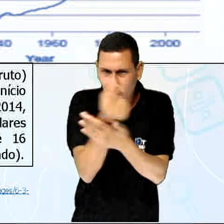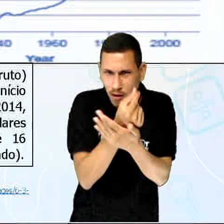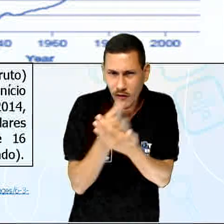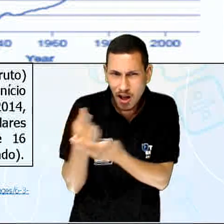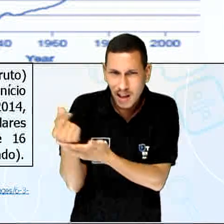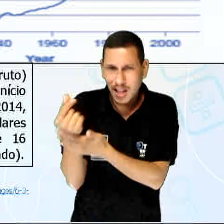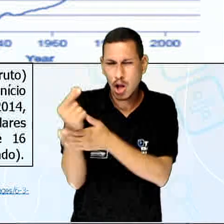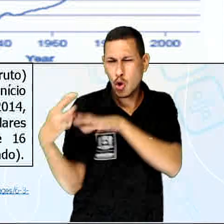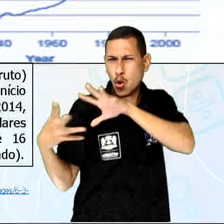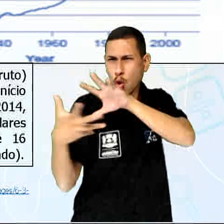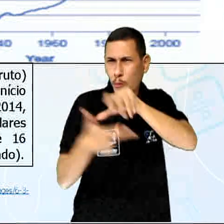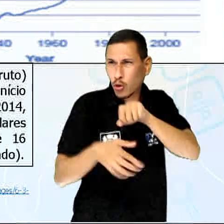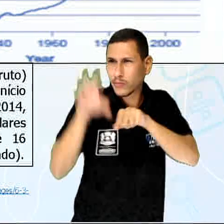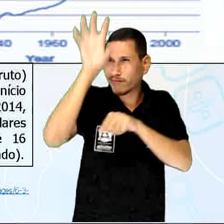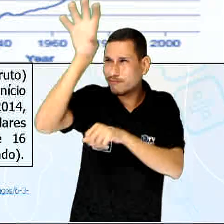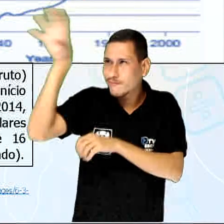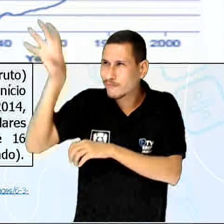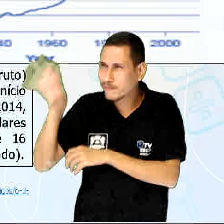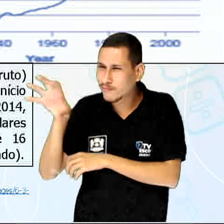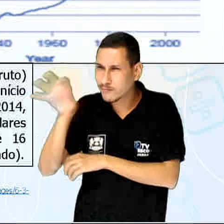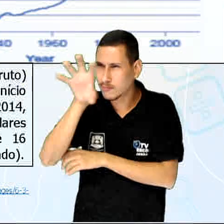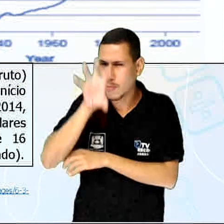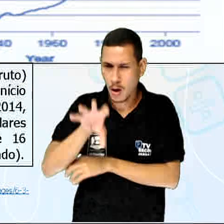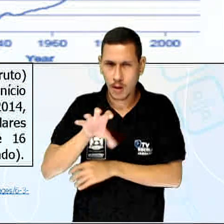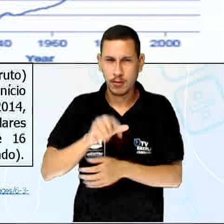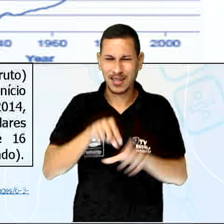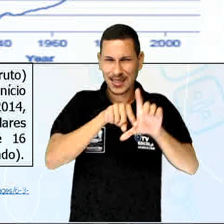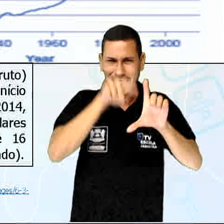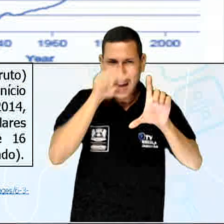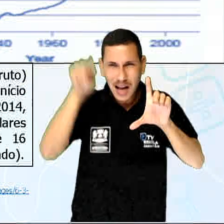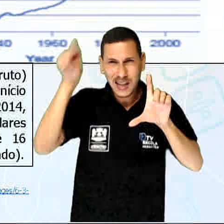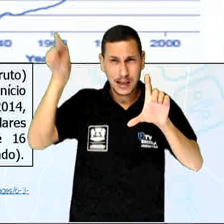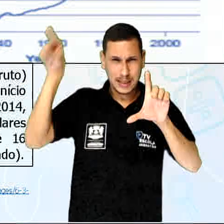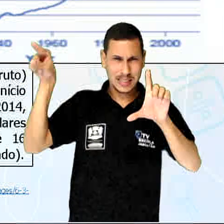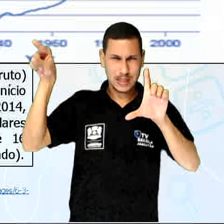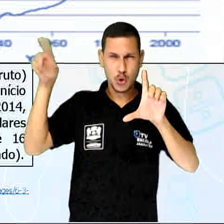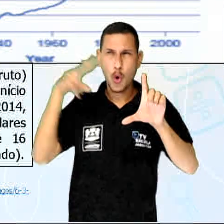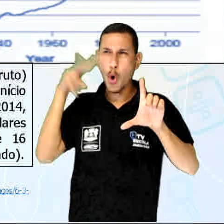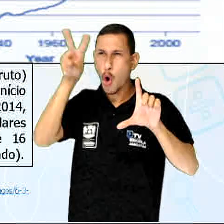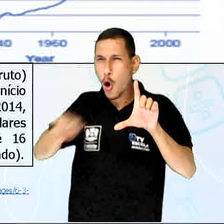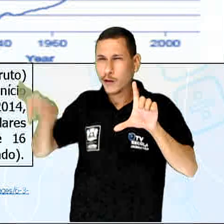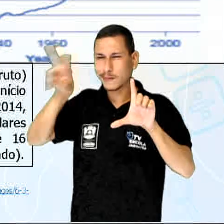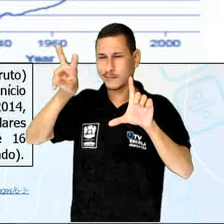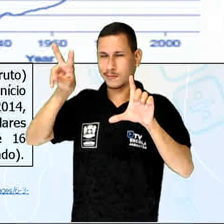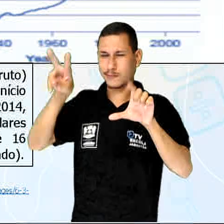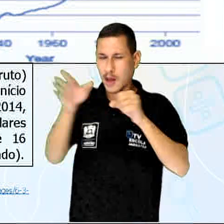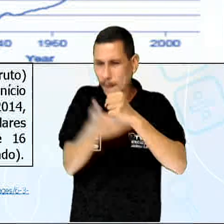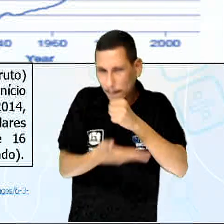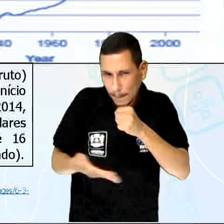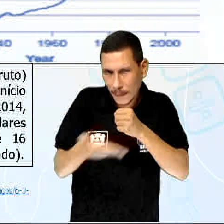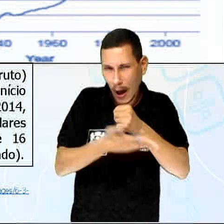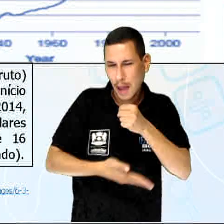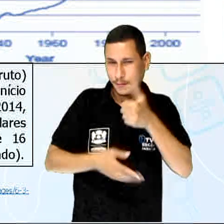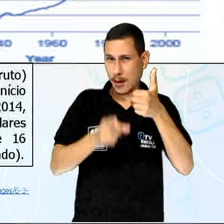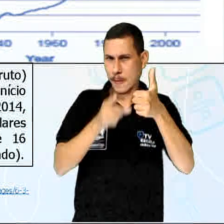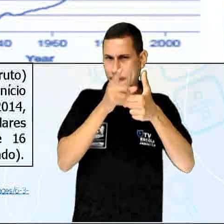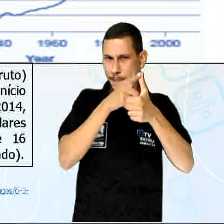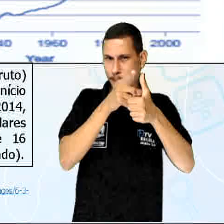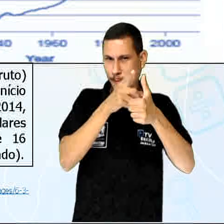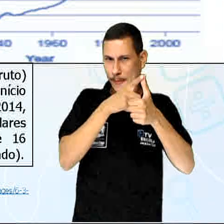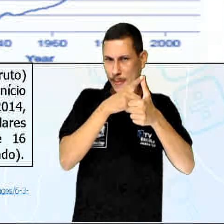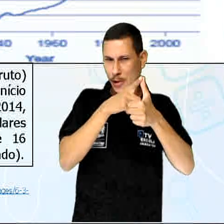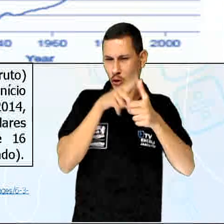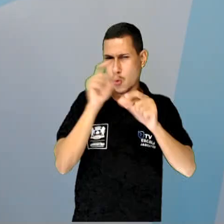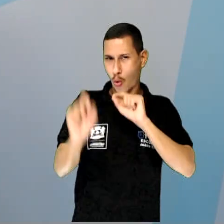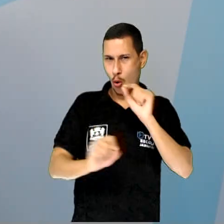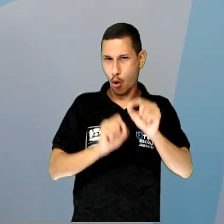continentes. Então, esses dados aqui que nós obtivemos, tem base aqui, primeiro, esse aqui